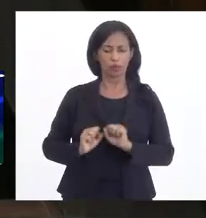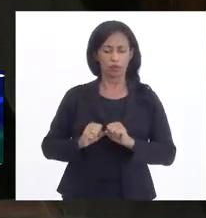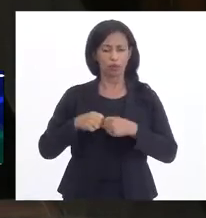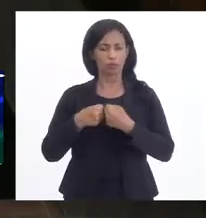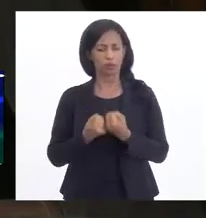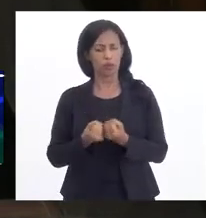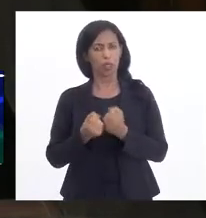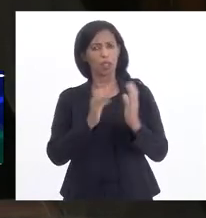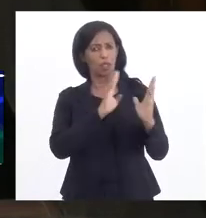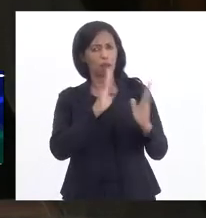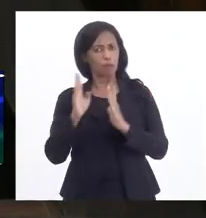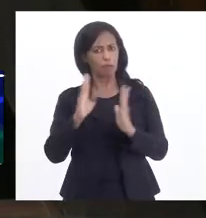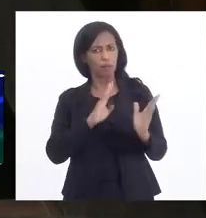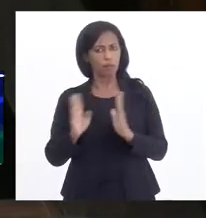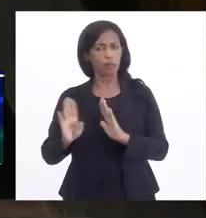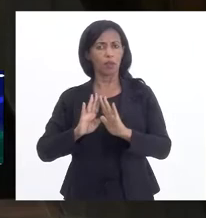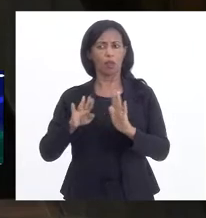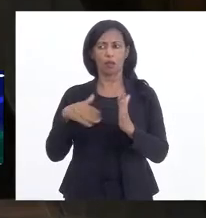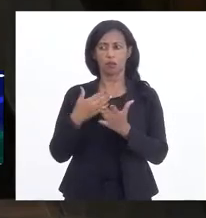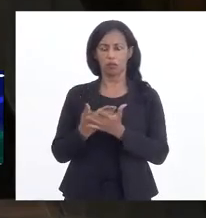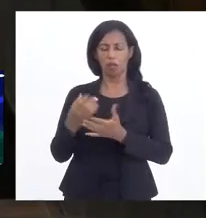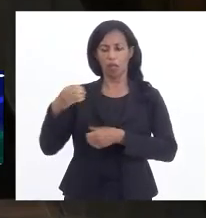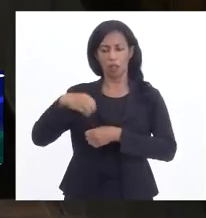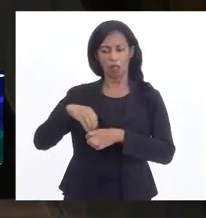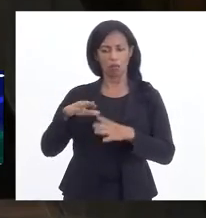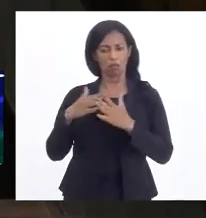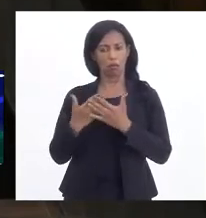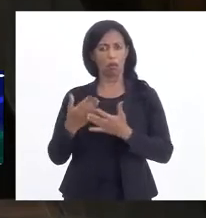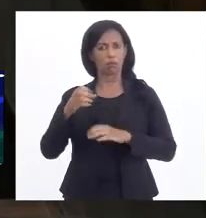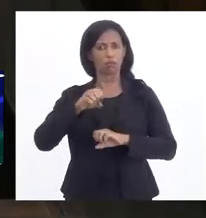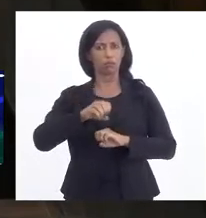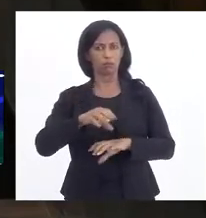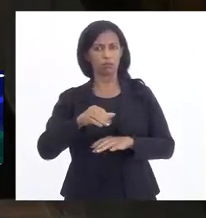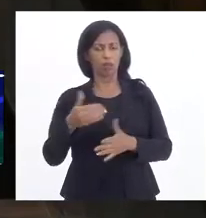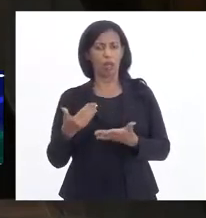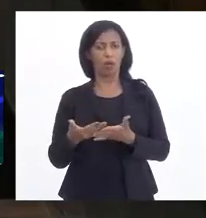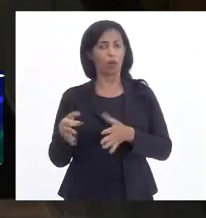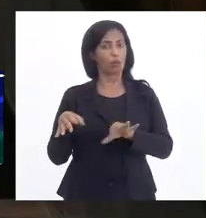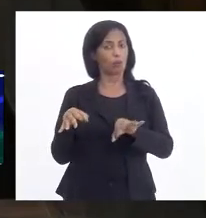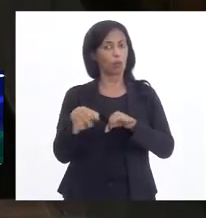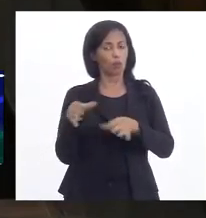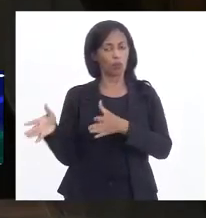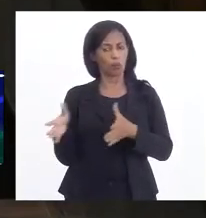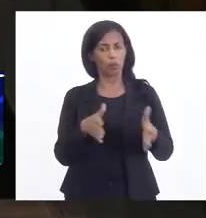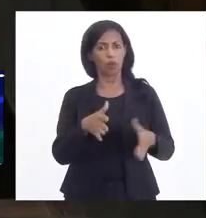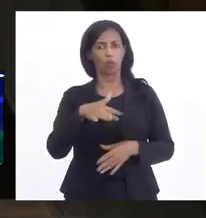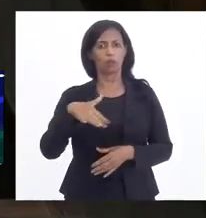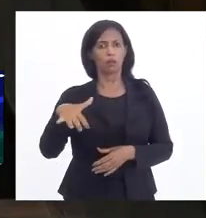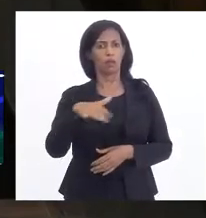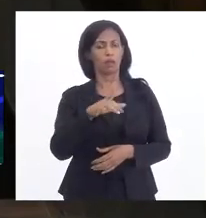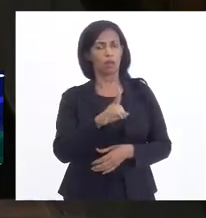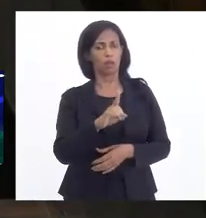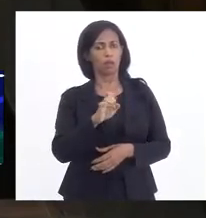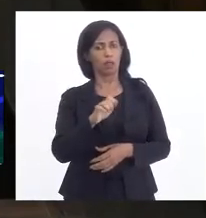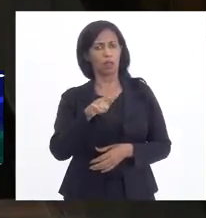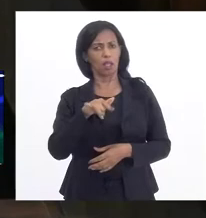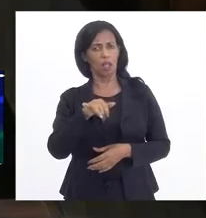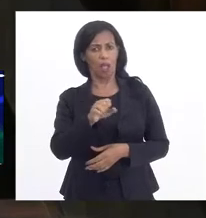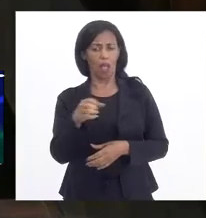das bibliotecas escolares na Rede Estadual de Educação. Aprovamos recentemente um projeto sobre bibliotecas no âmbito do DEGASE.